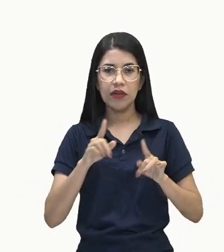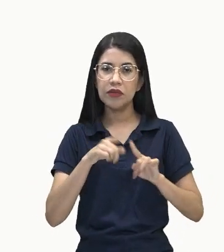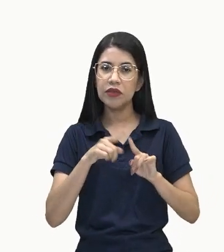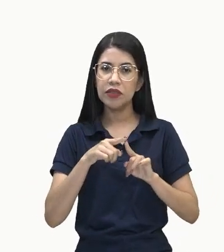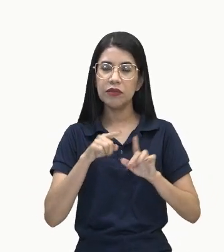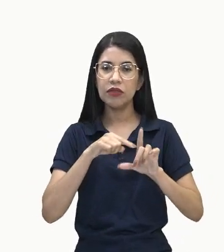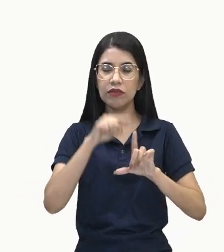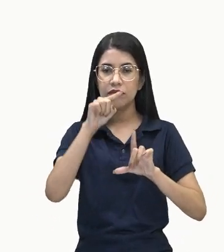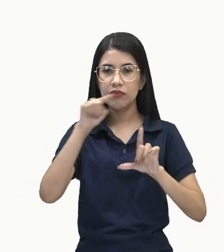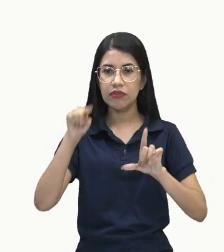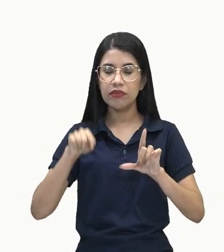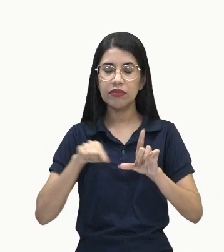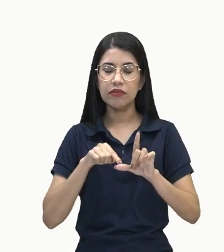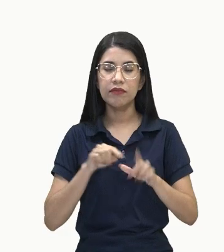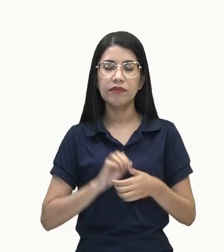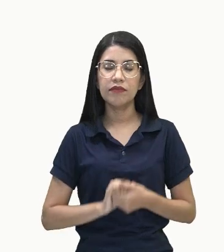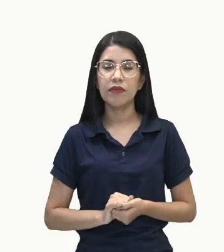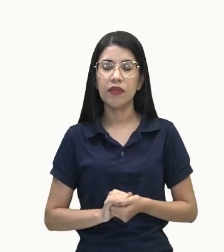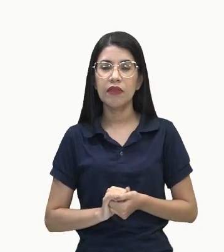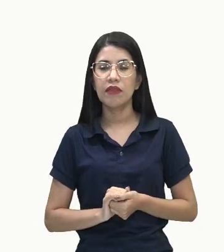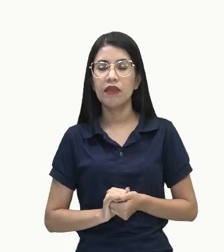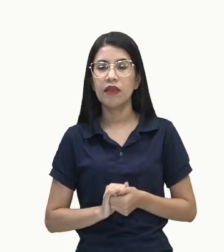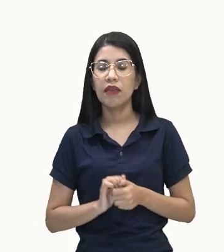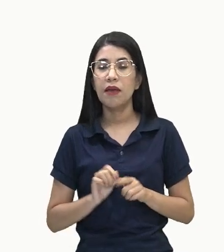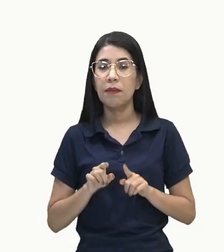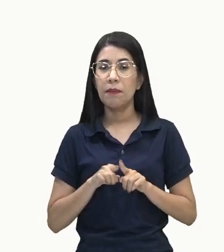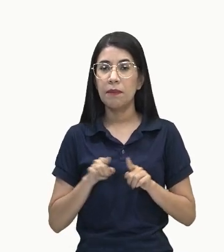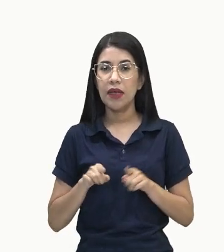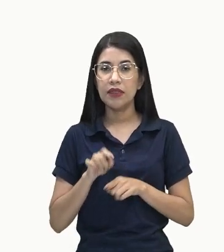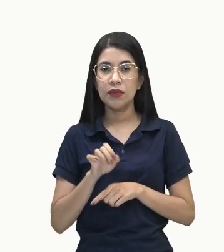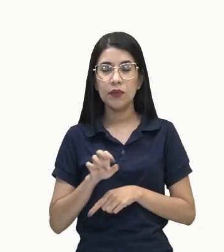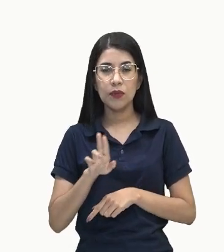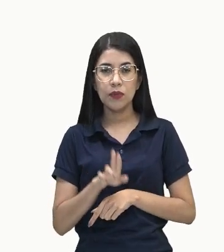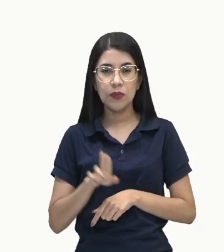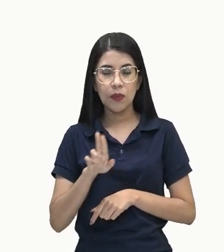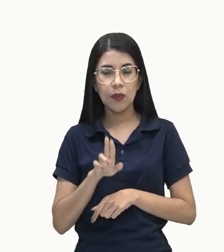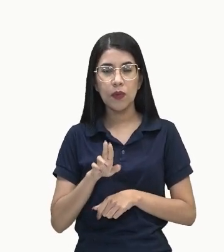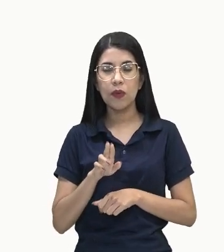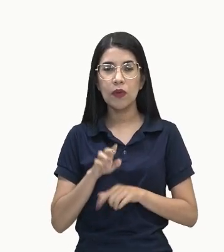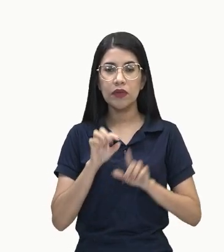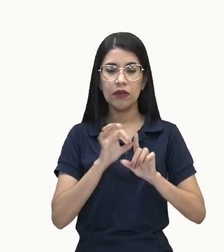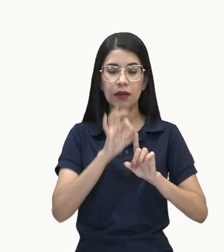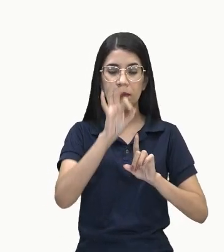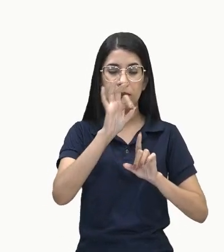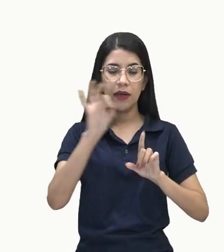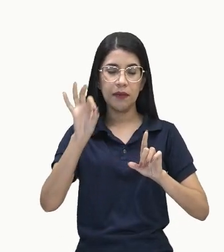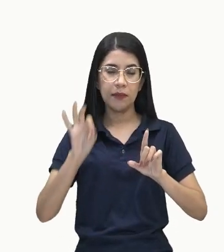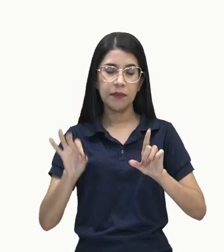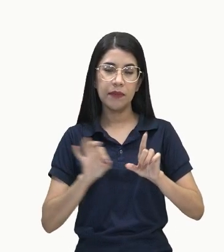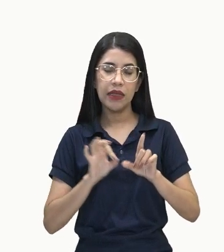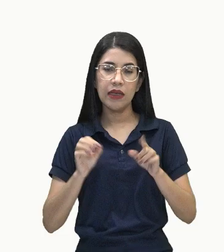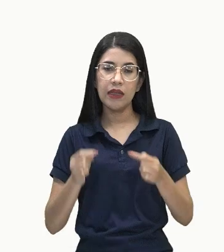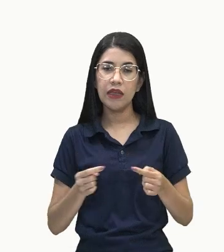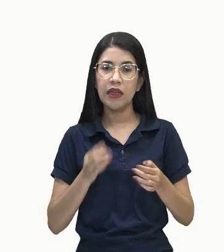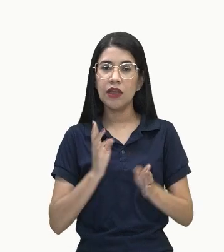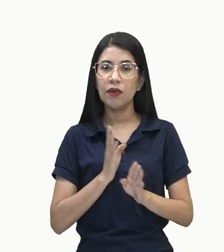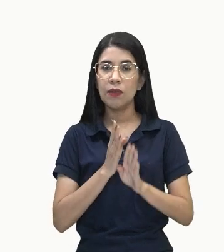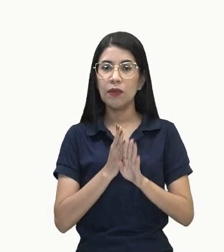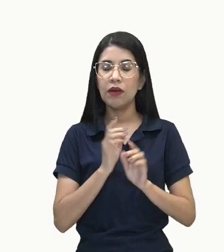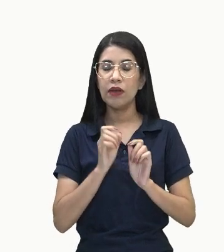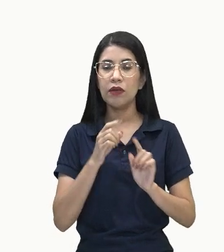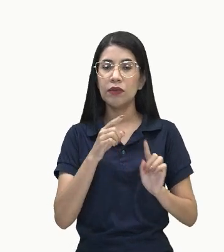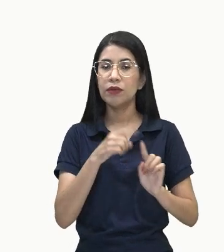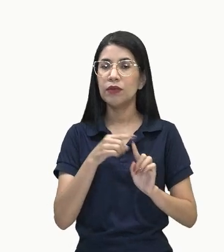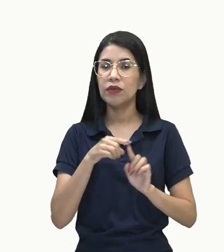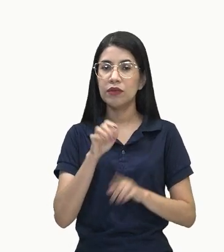mais importante aqui, então, a partir dessas medidas, de acordo com o que a questão te pediu, é determinar que figura